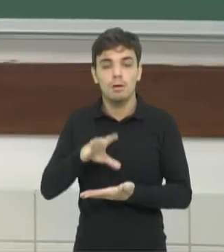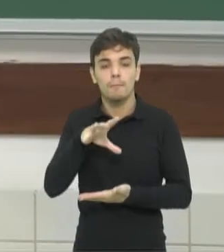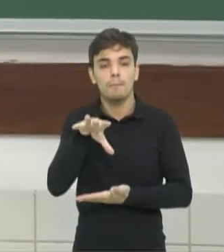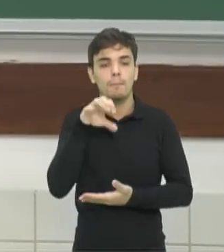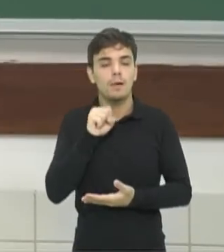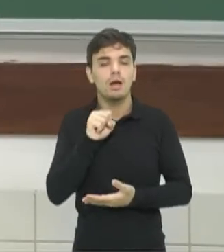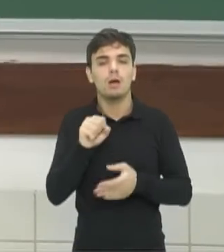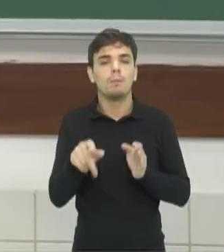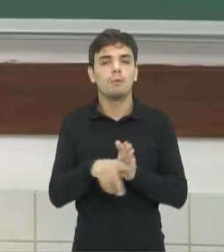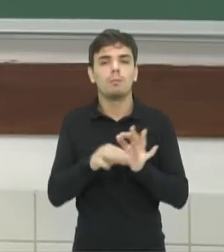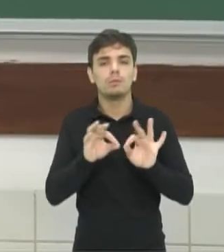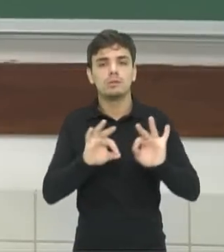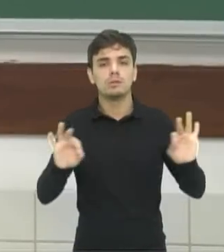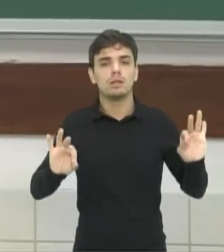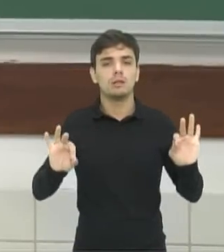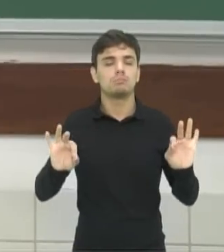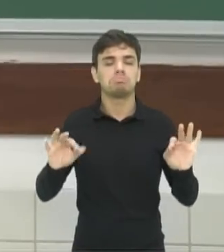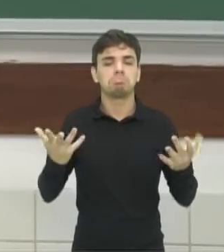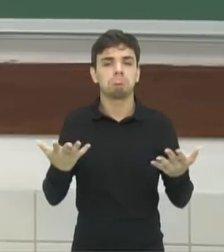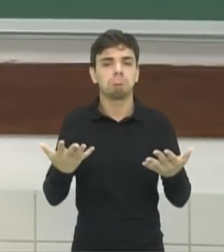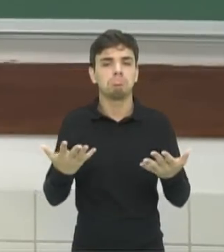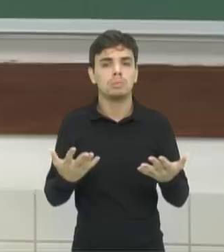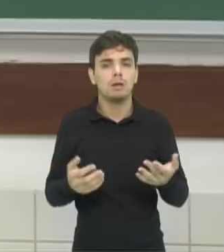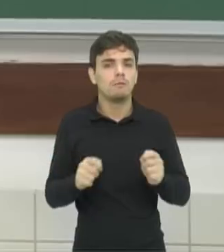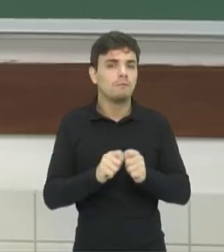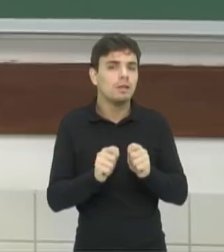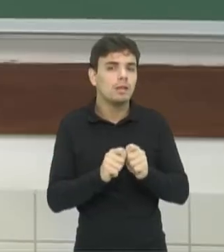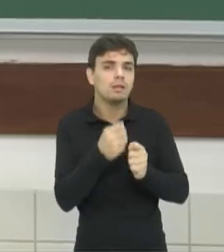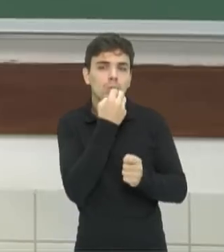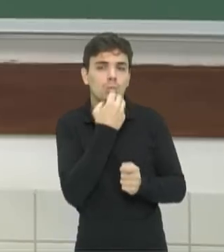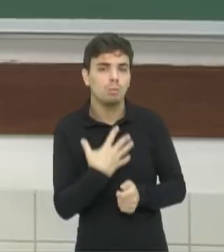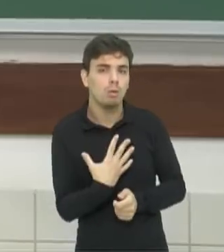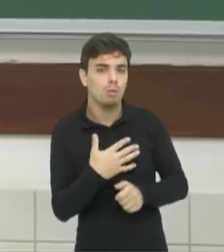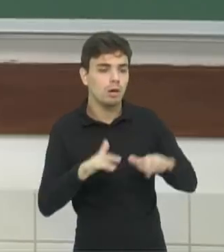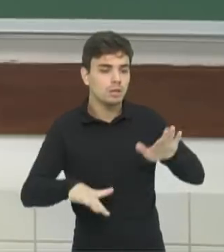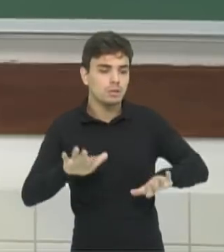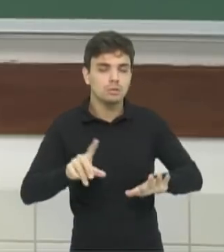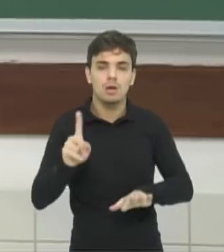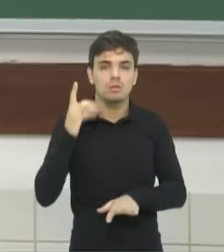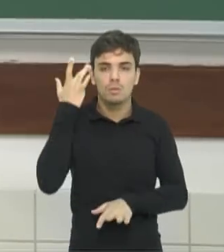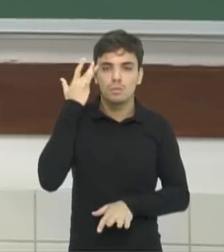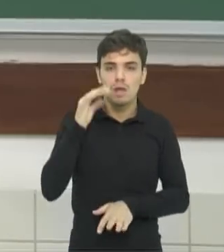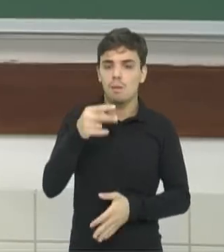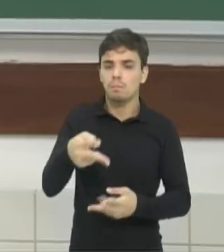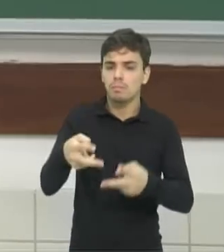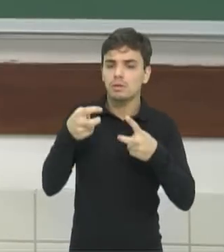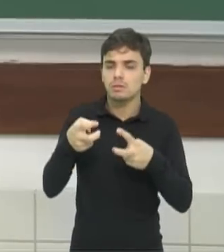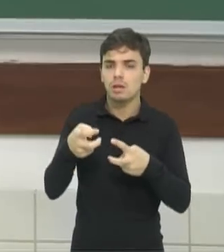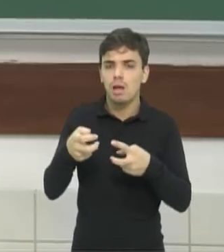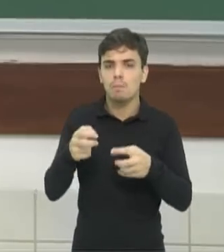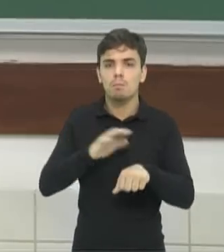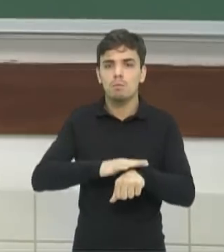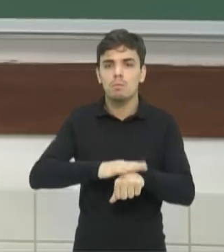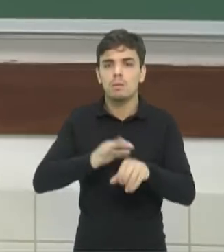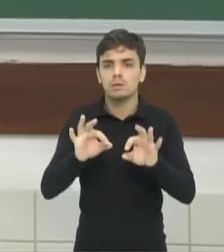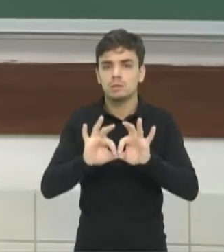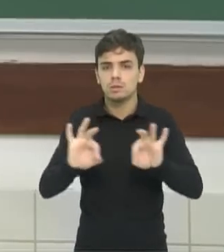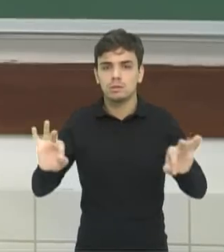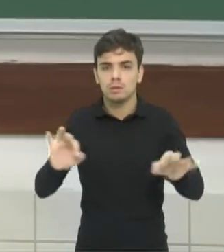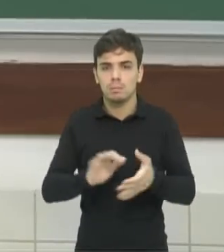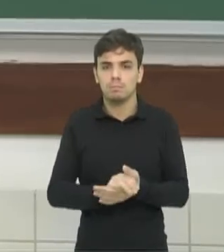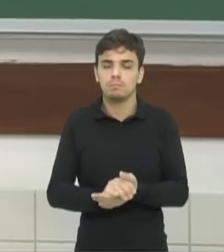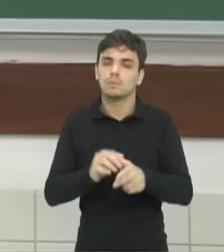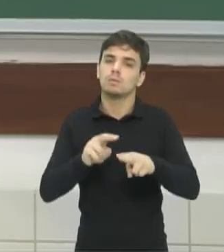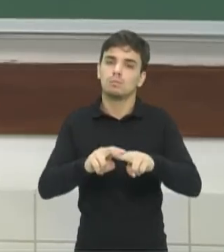um gesto, ou, por exemplo, um gesto que a gente nem repara que a gente faz, uma coisa simples ali, um momento simples. E o realismo,